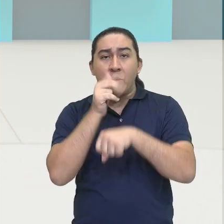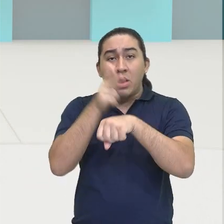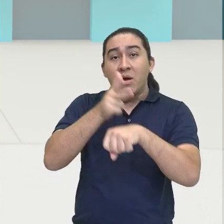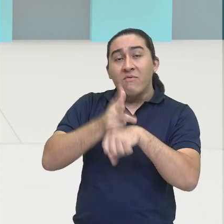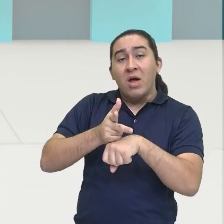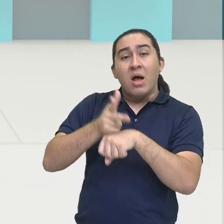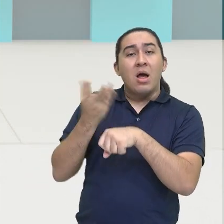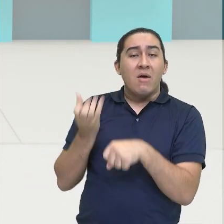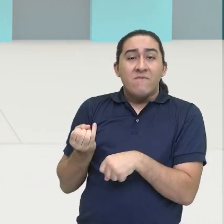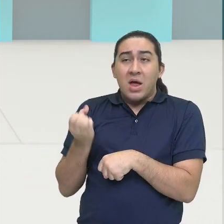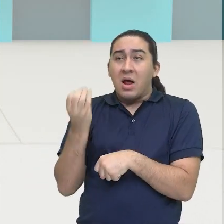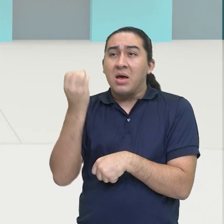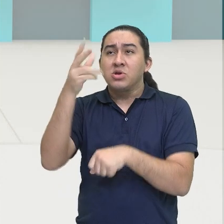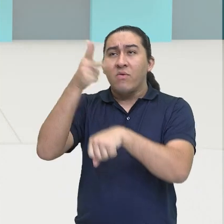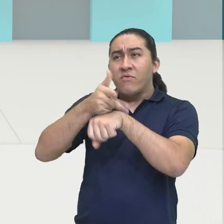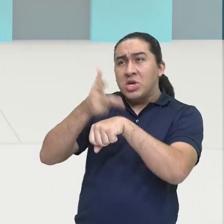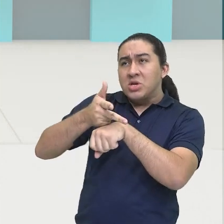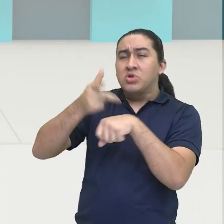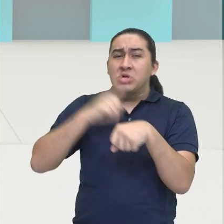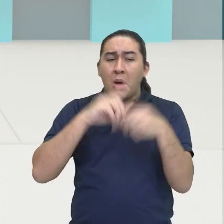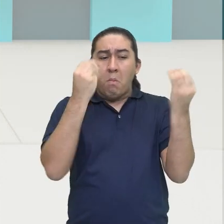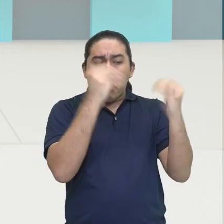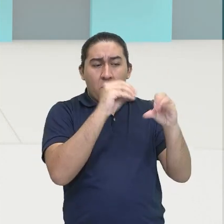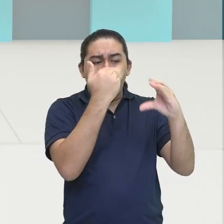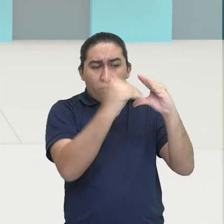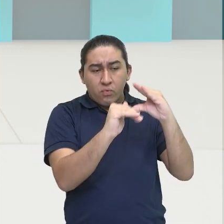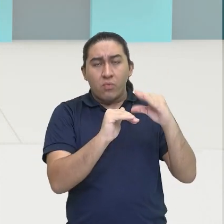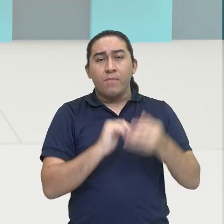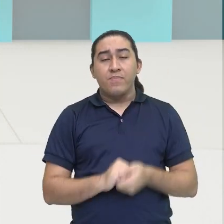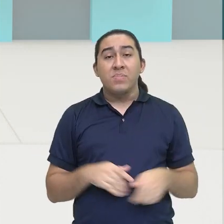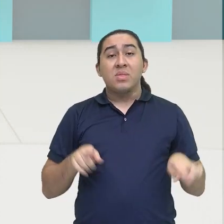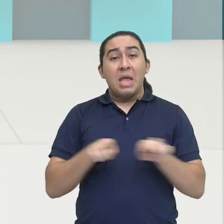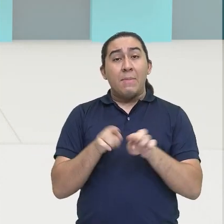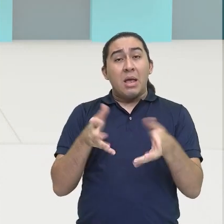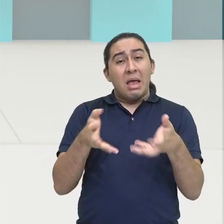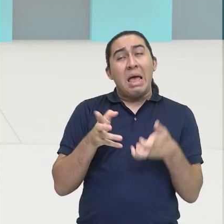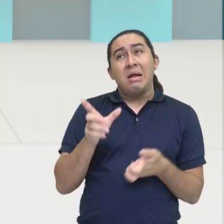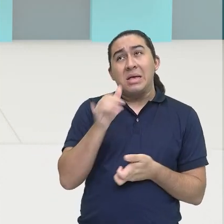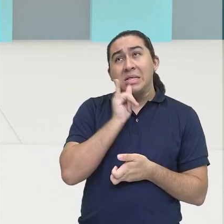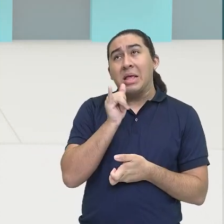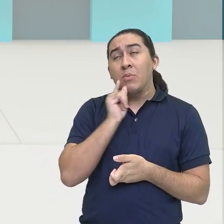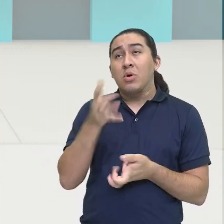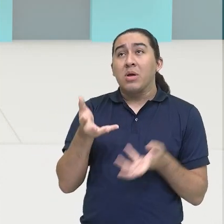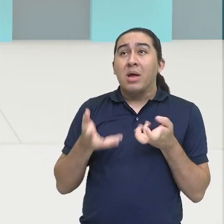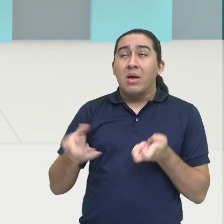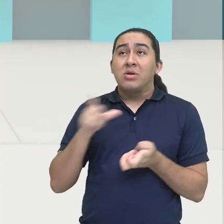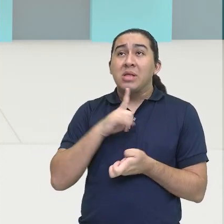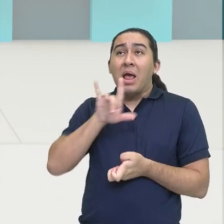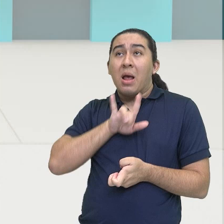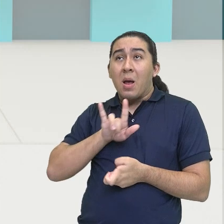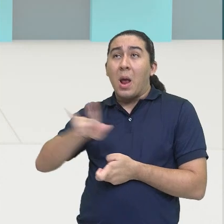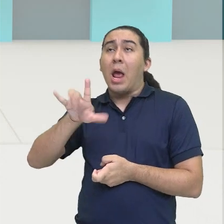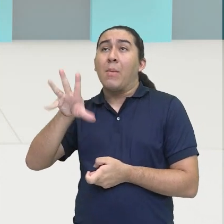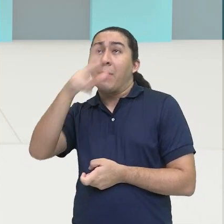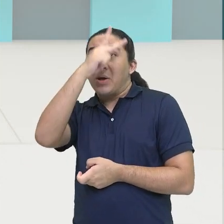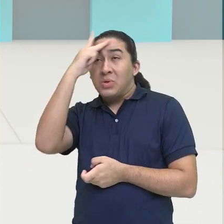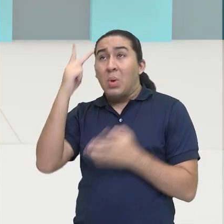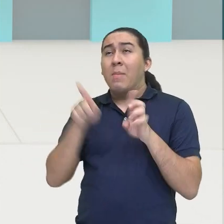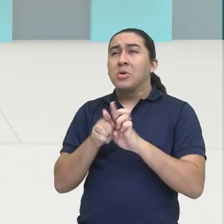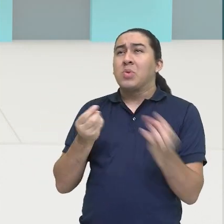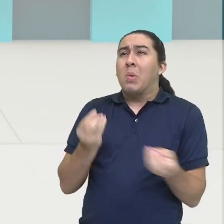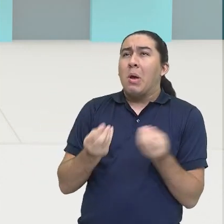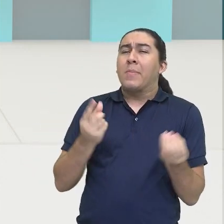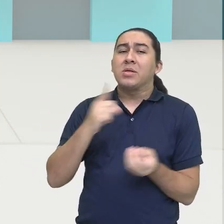pessoas fazem reels e tudo mais. Ah, eu quero falar de amor, eu quero me declarar para uma pessoa. Ah, eu vou escrever uma